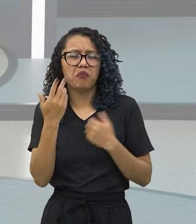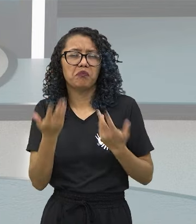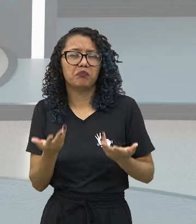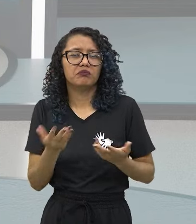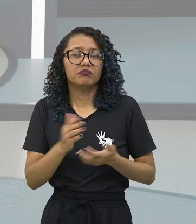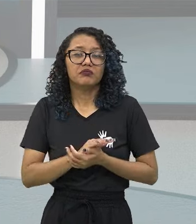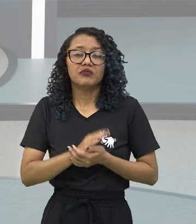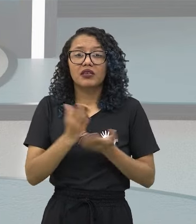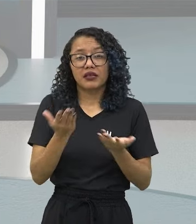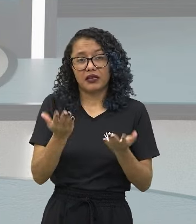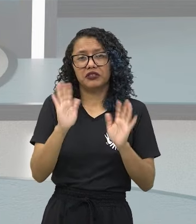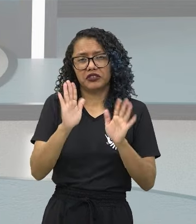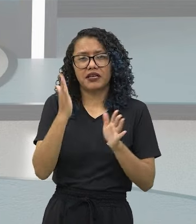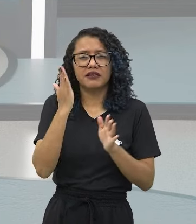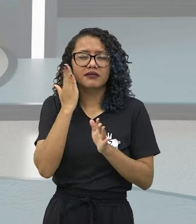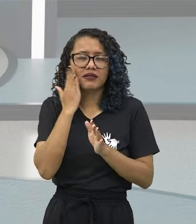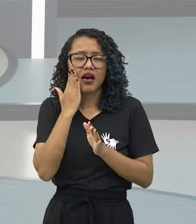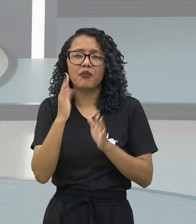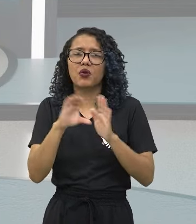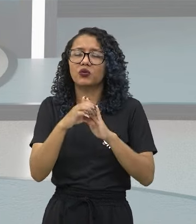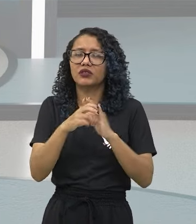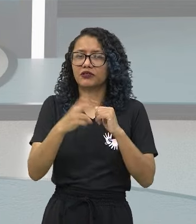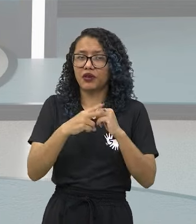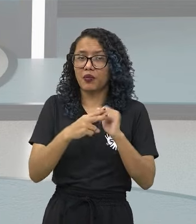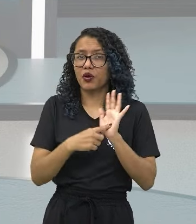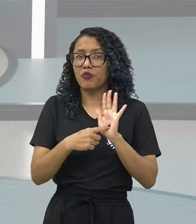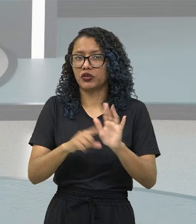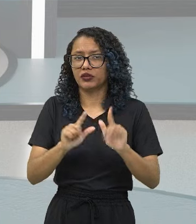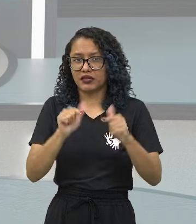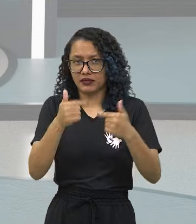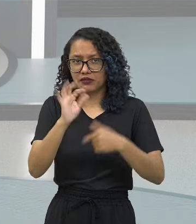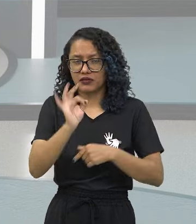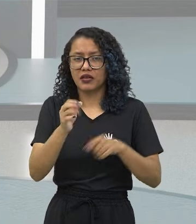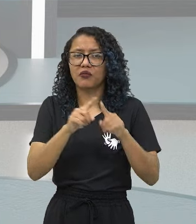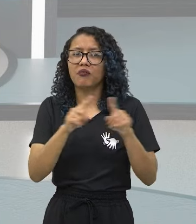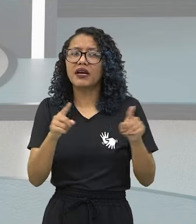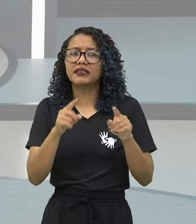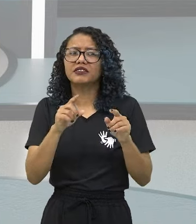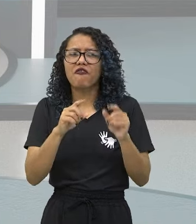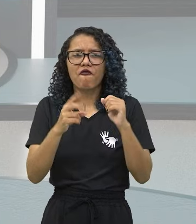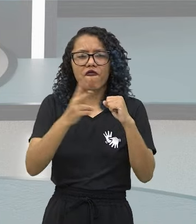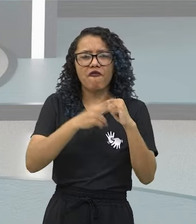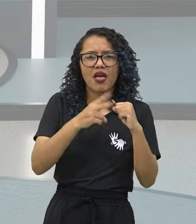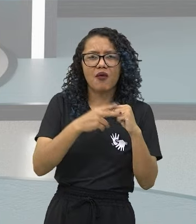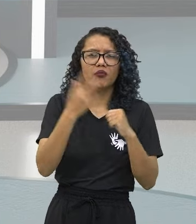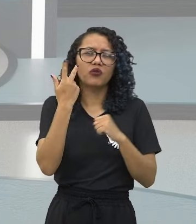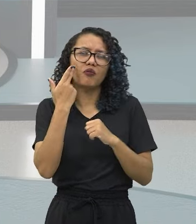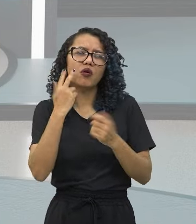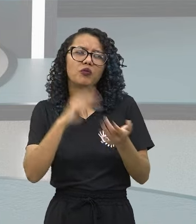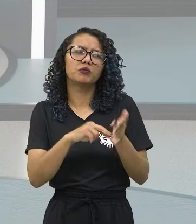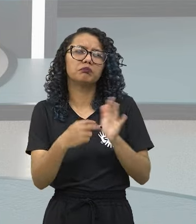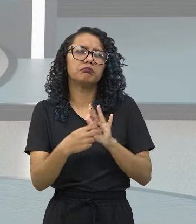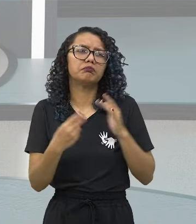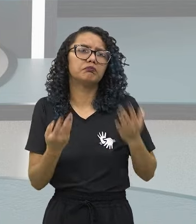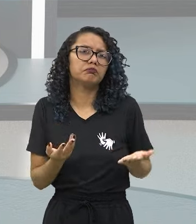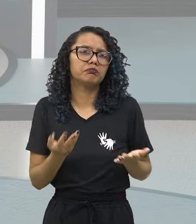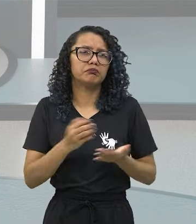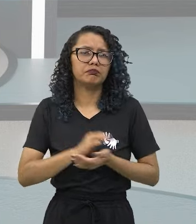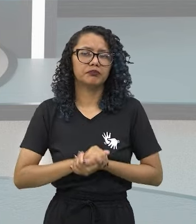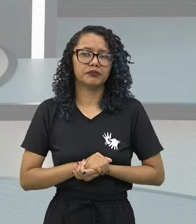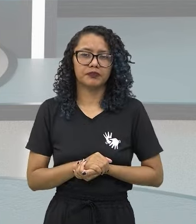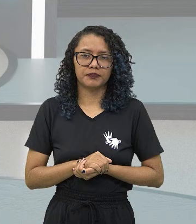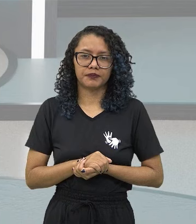indica uma ação, mas o que significa, professora? Um verbo regular. Então, os verbos regulares